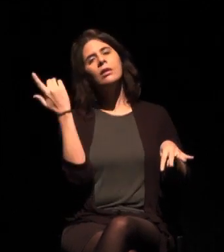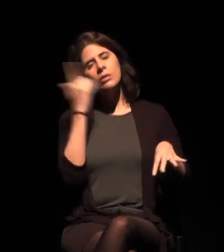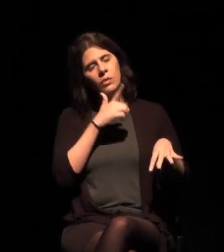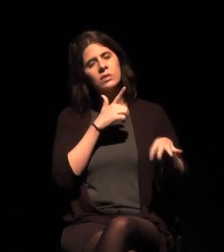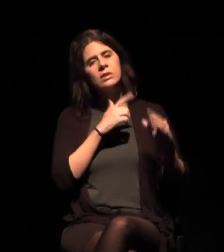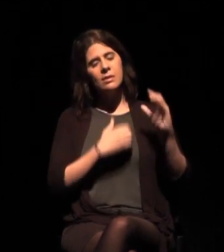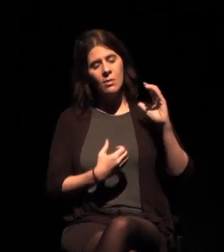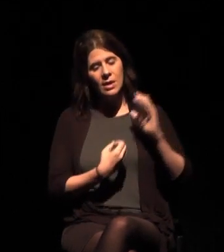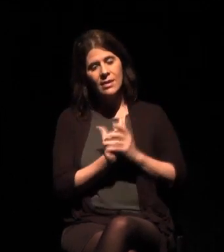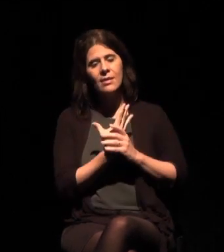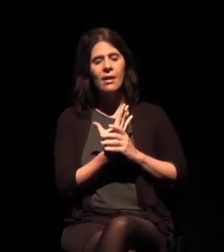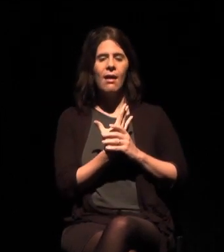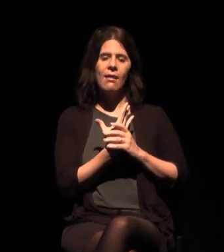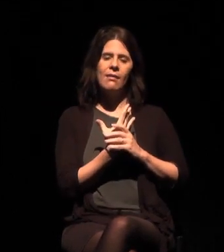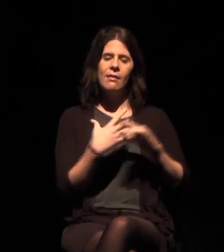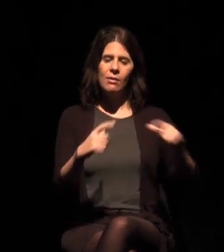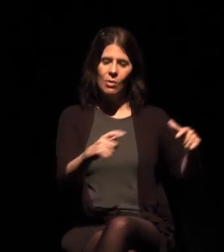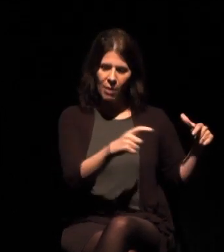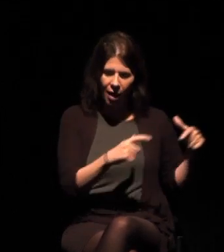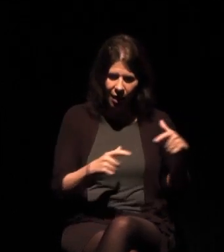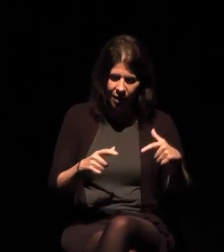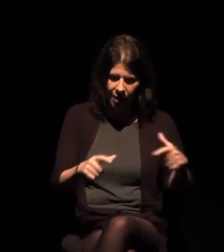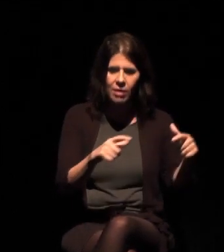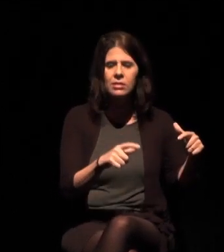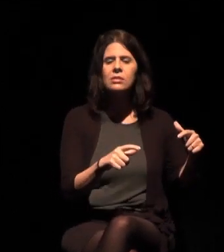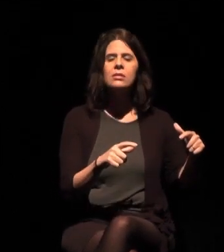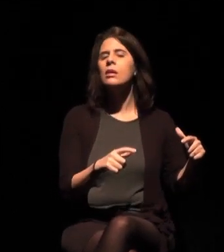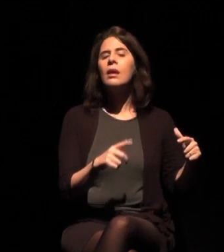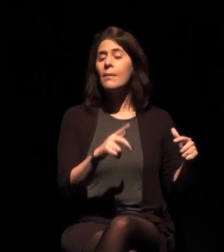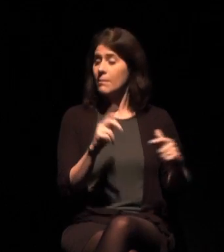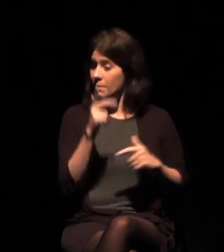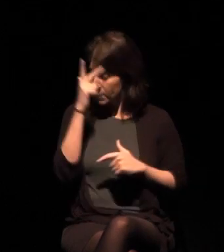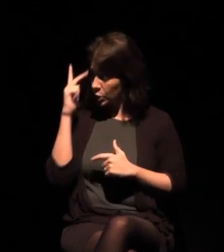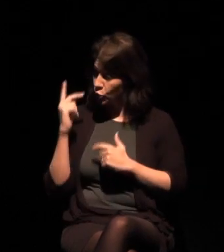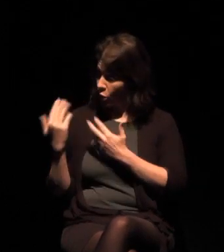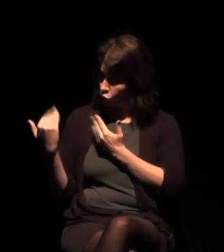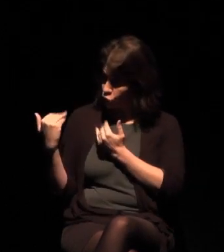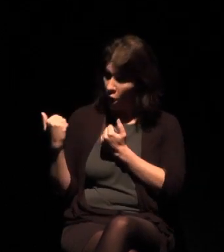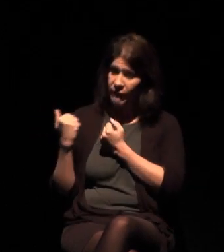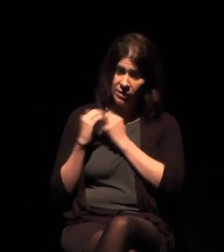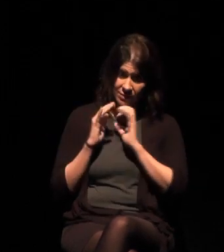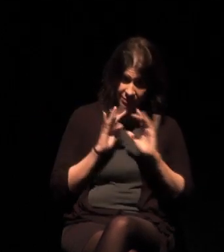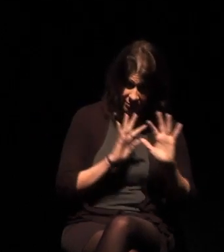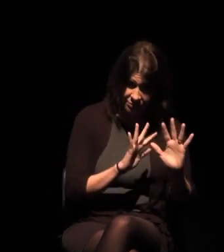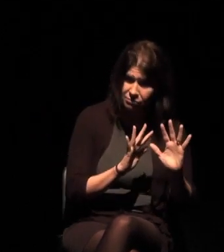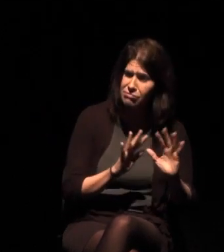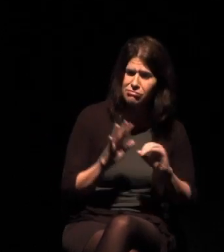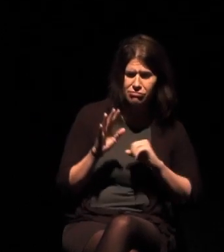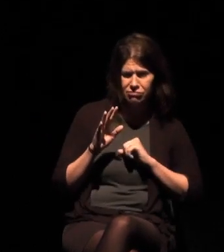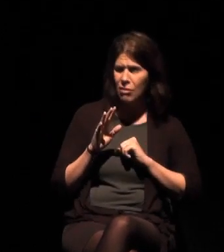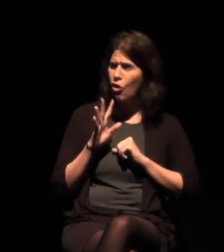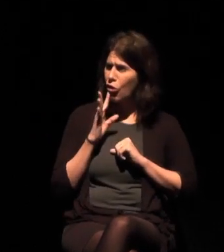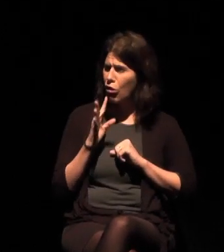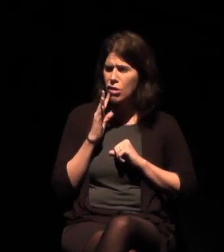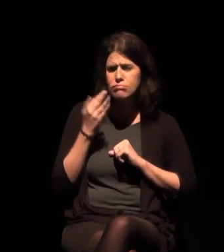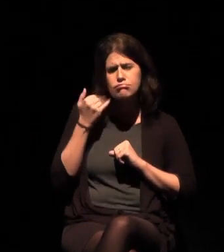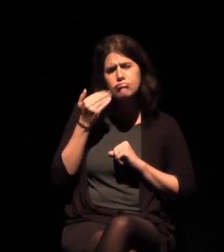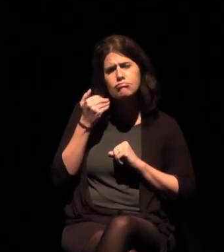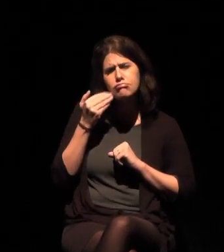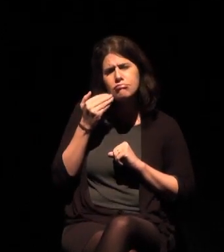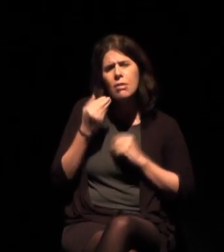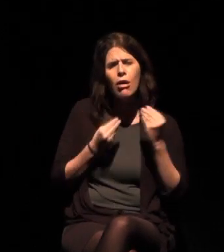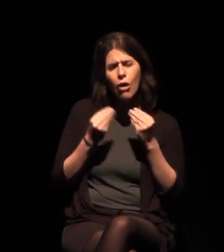parques onde os onde jovens com muito conhecimento tecnológico ea de